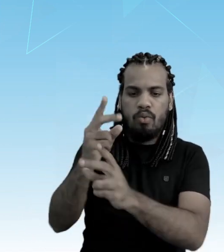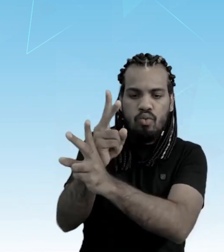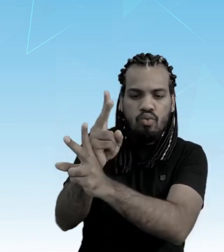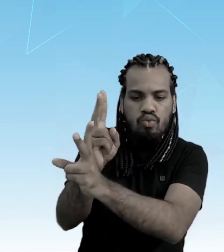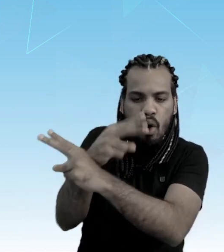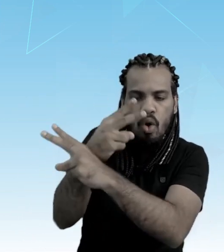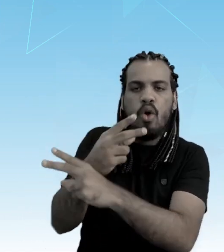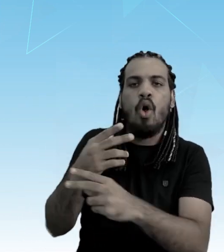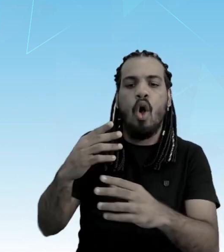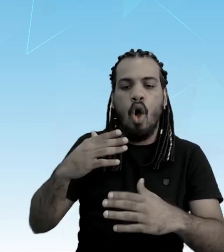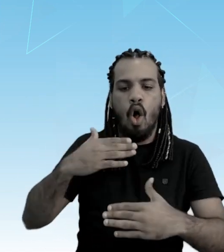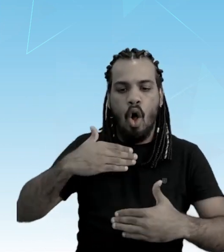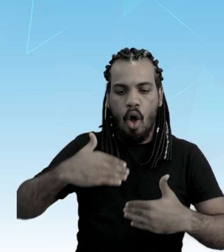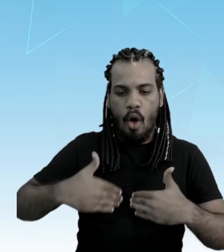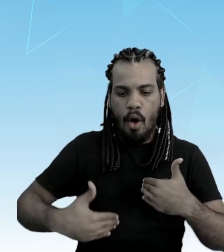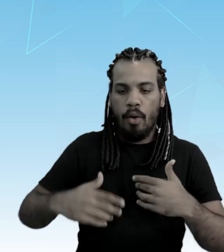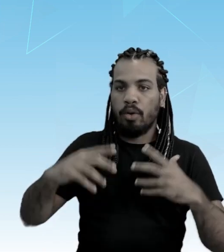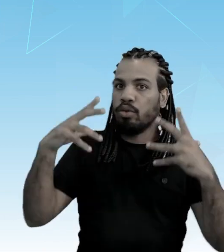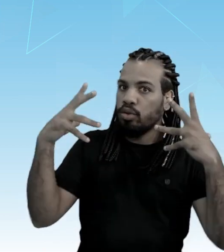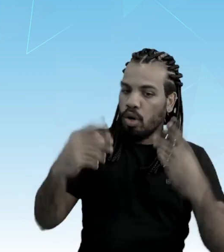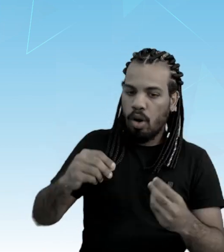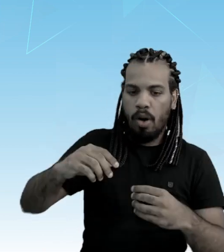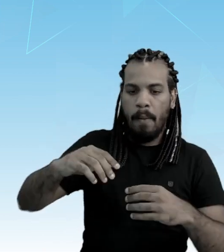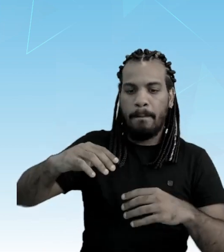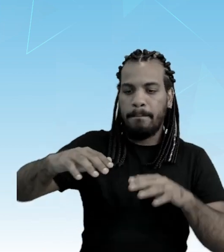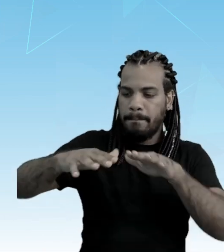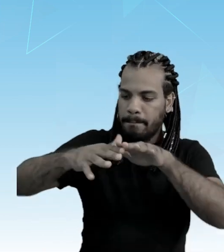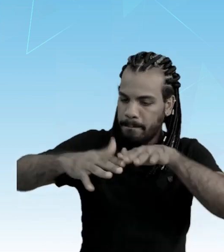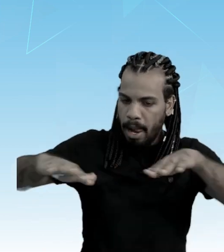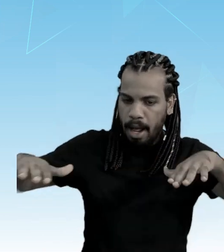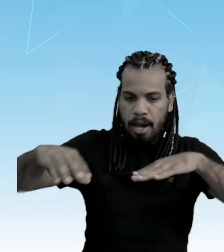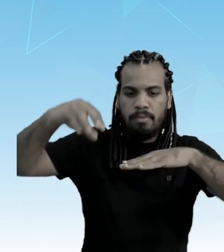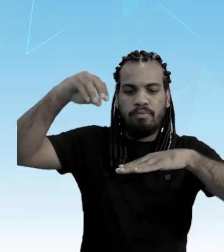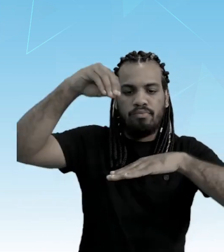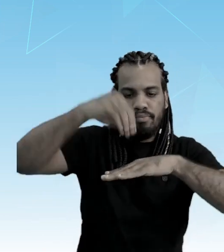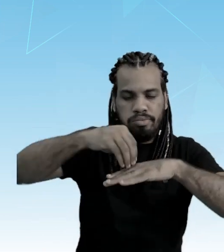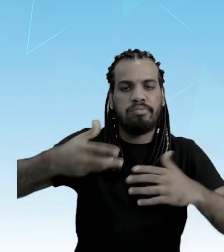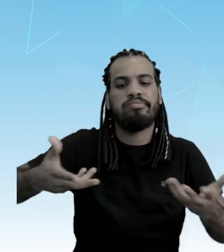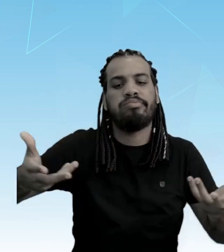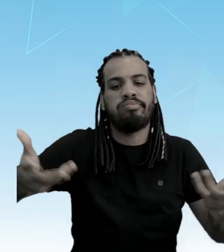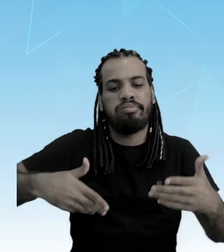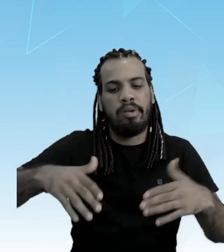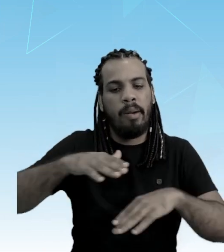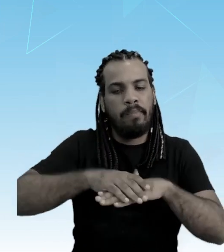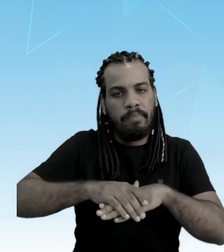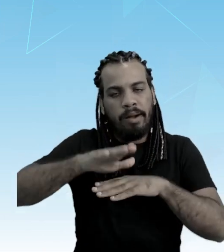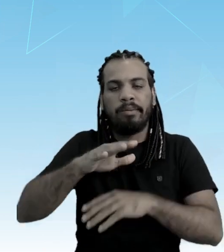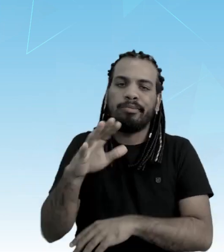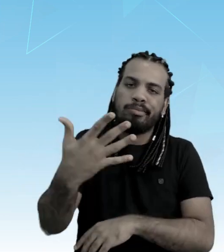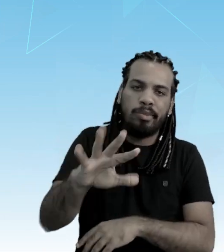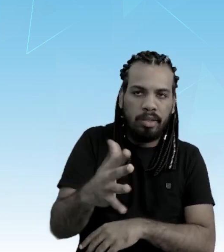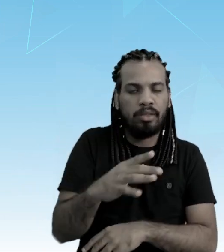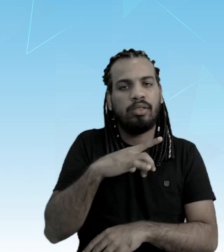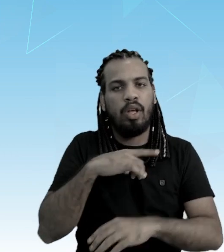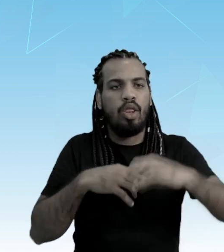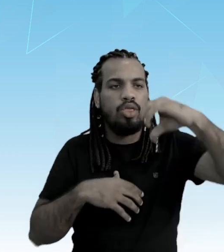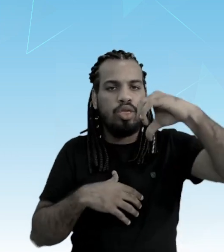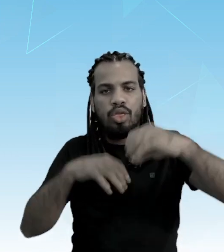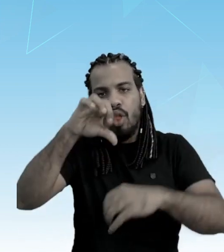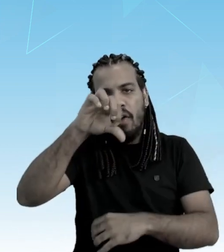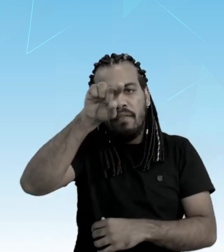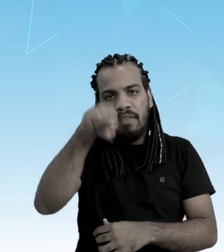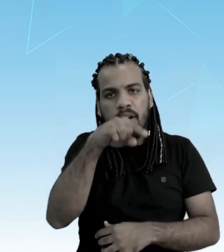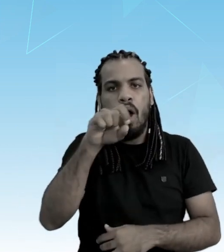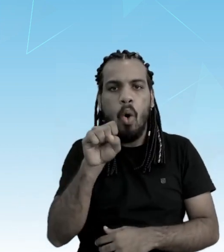todos os corpos que caem ao nível do mar possuem a sua velocidade aumentada em aproximadamente